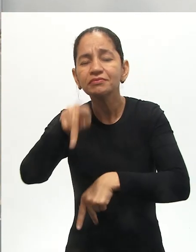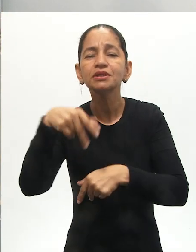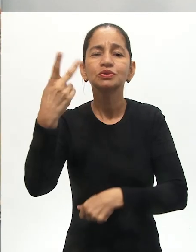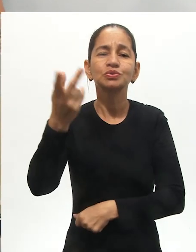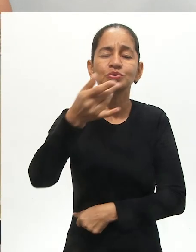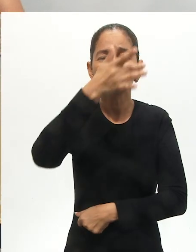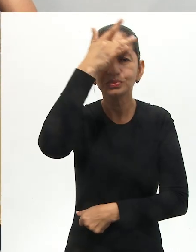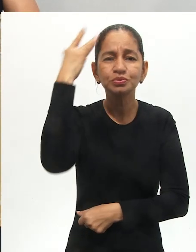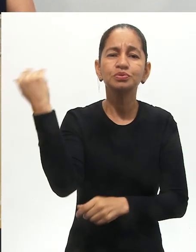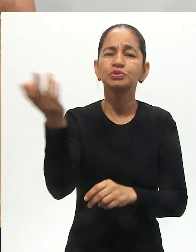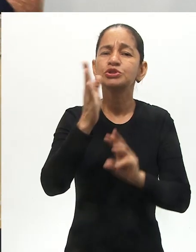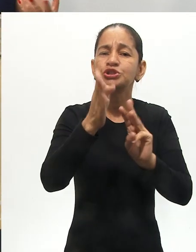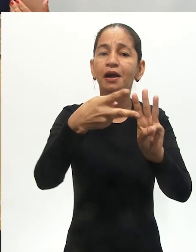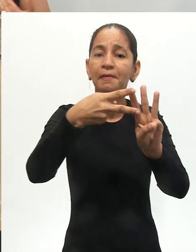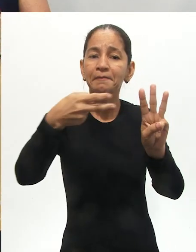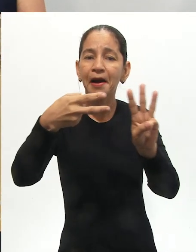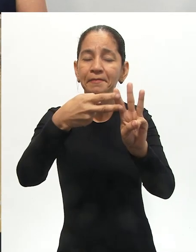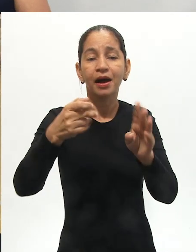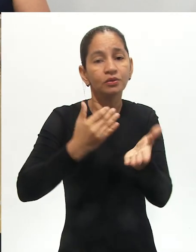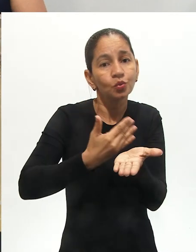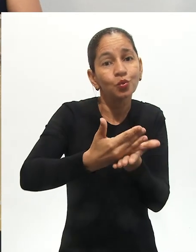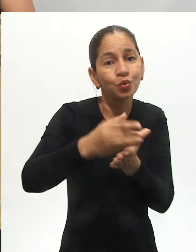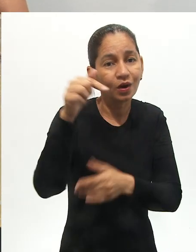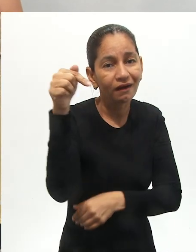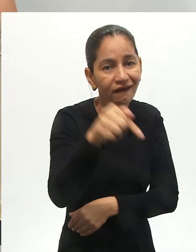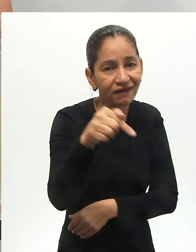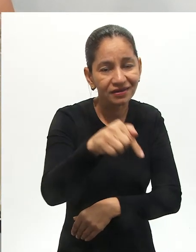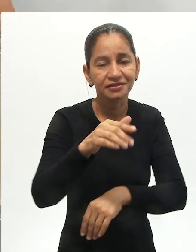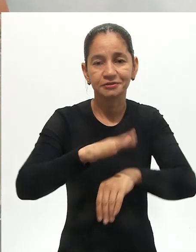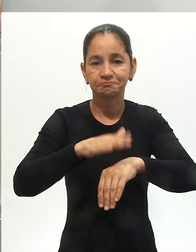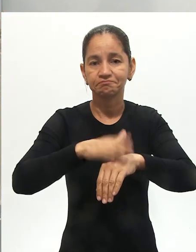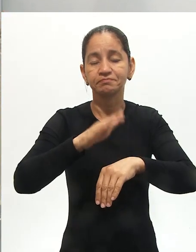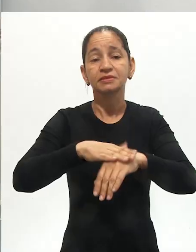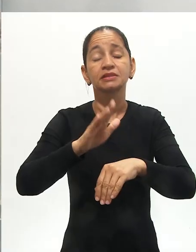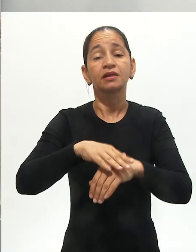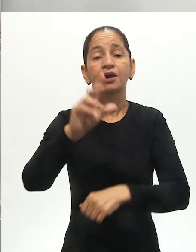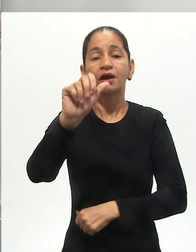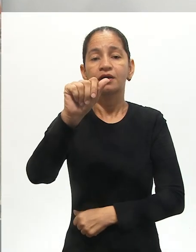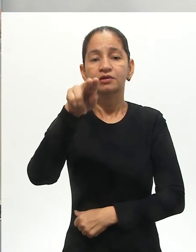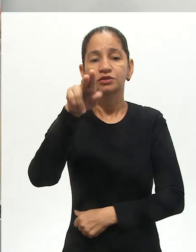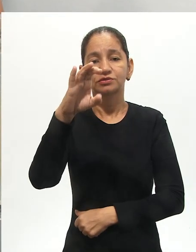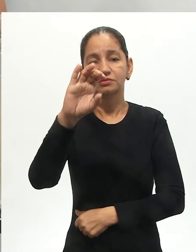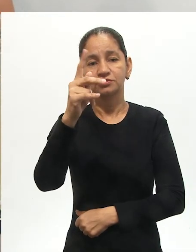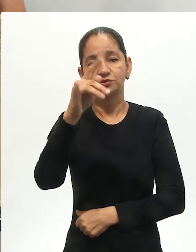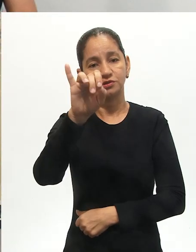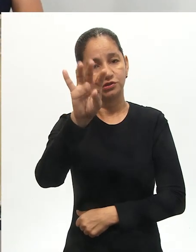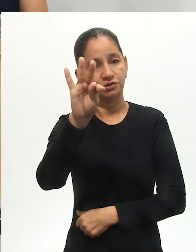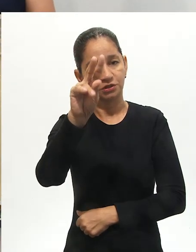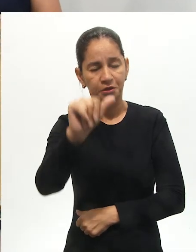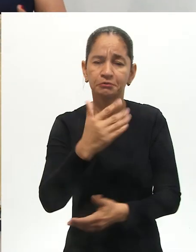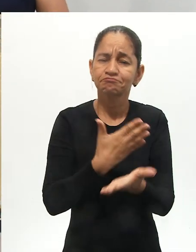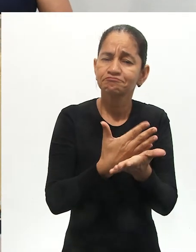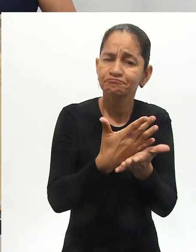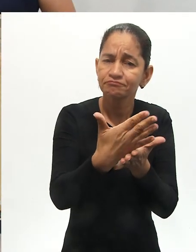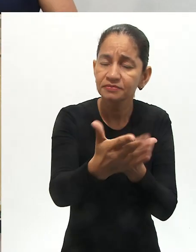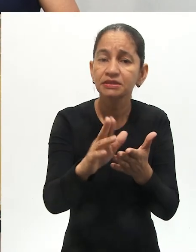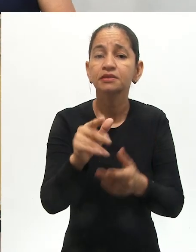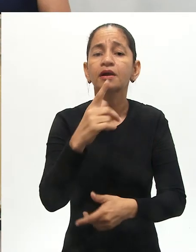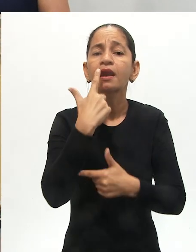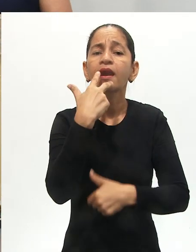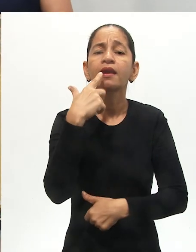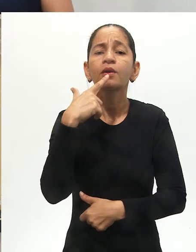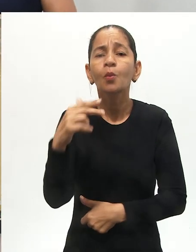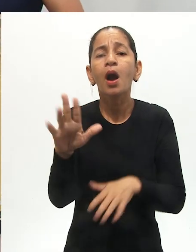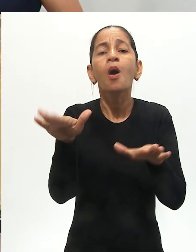colégios, eles começaram a partir do José de Anchieta. Nesses colégios se falava a